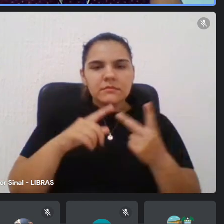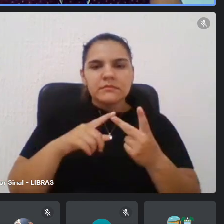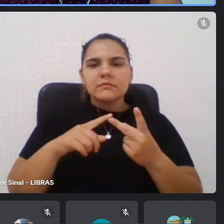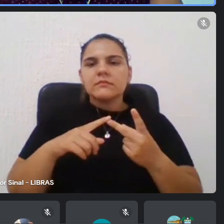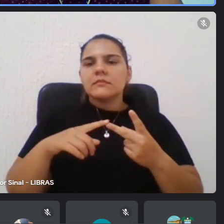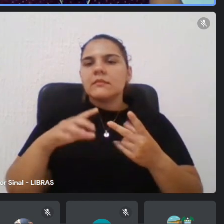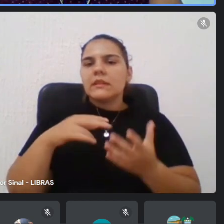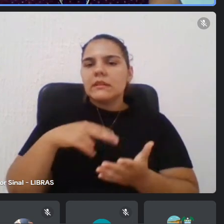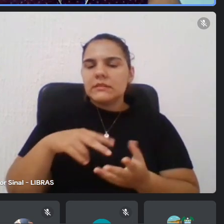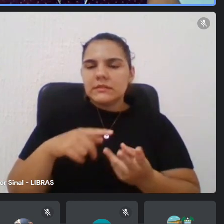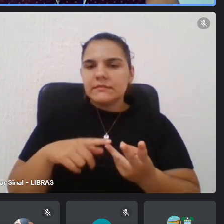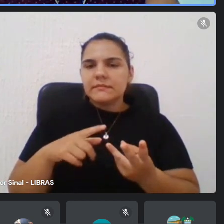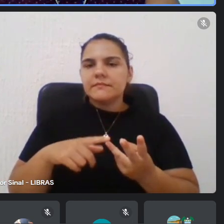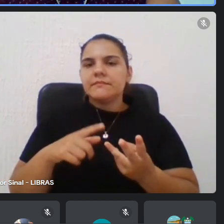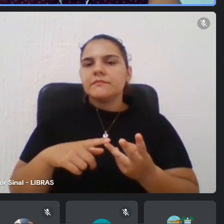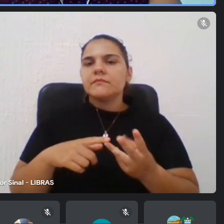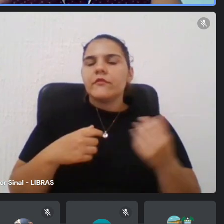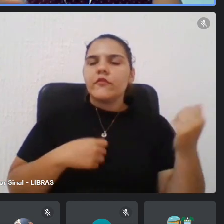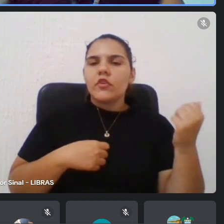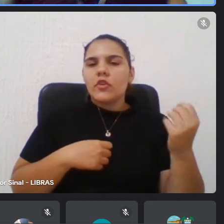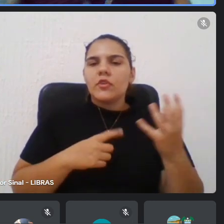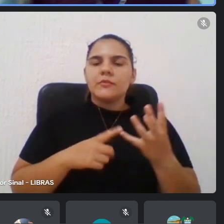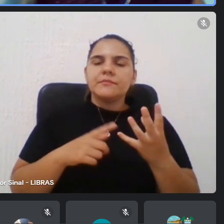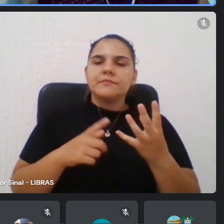artes visuais, cultura popular,